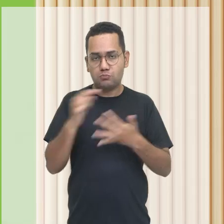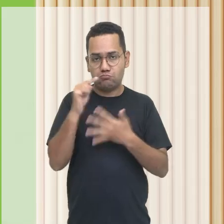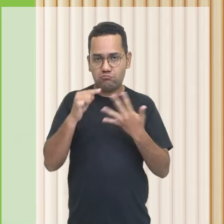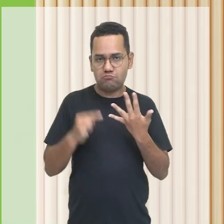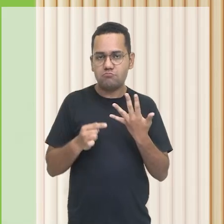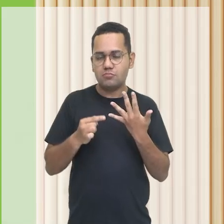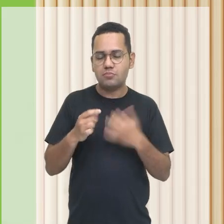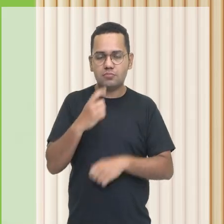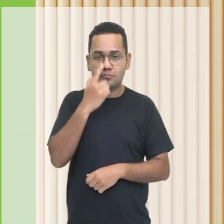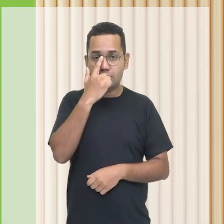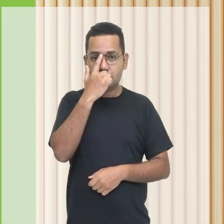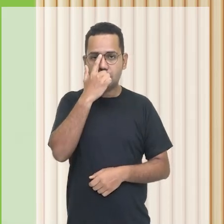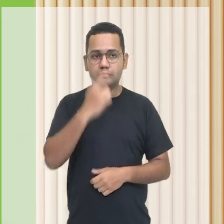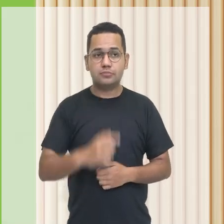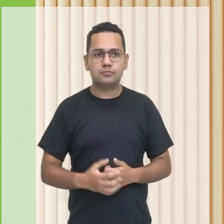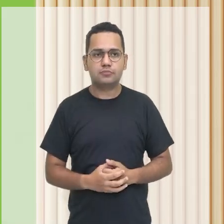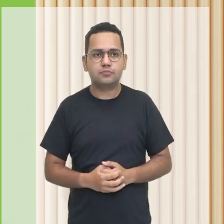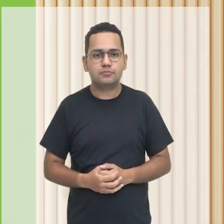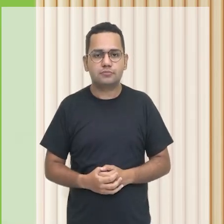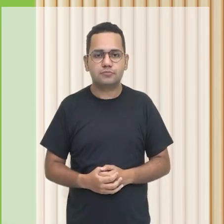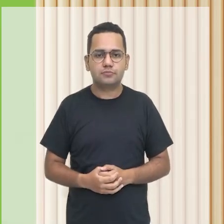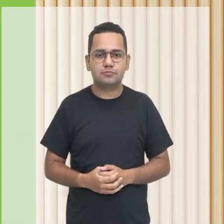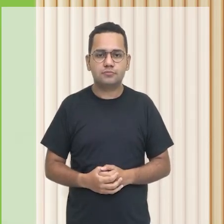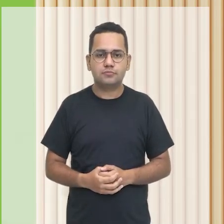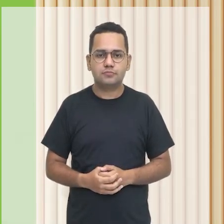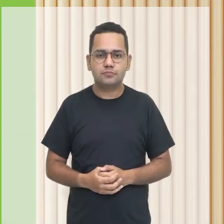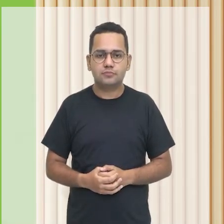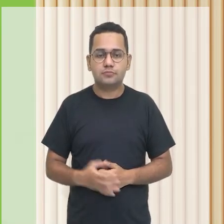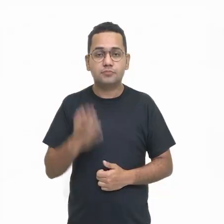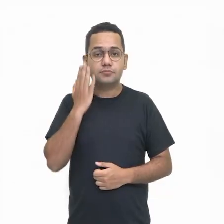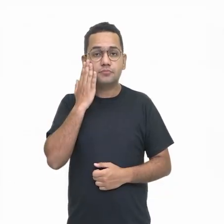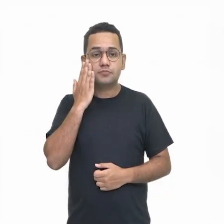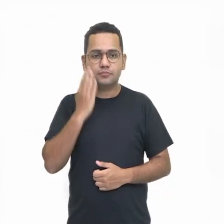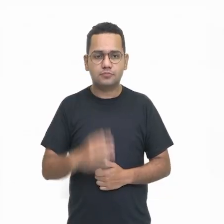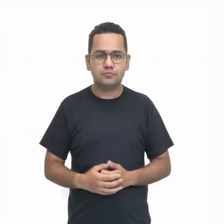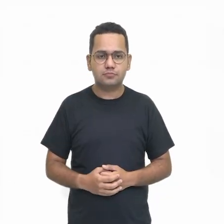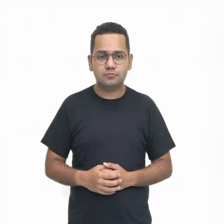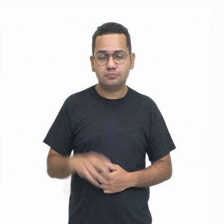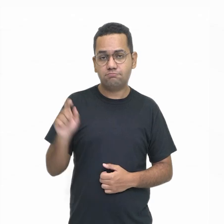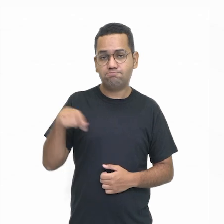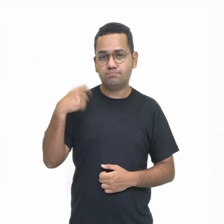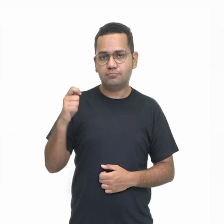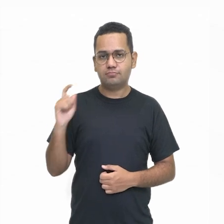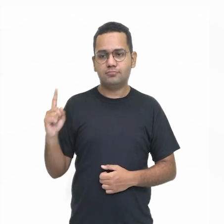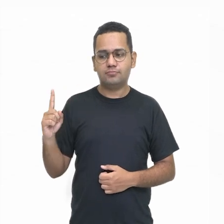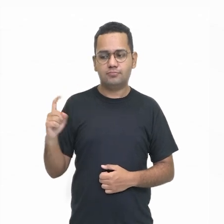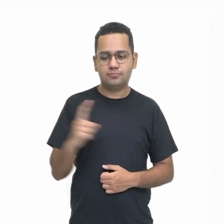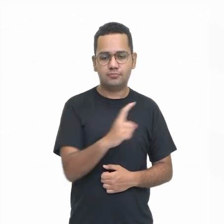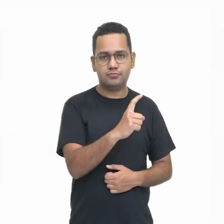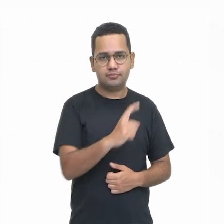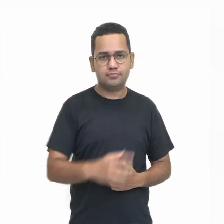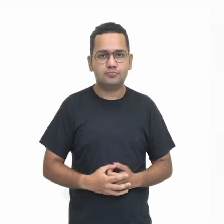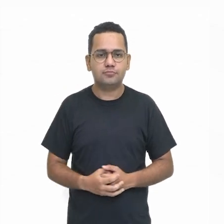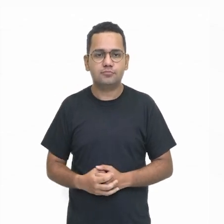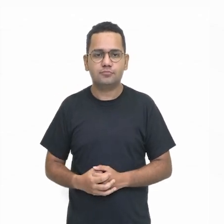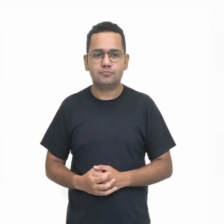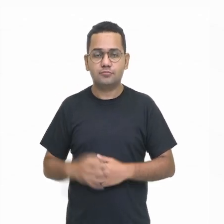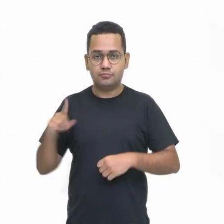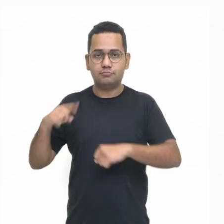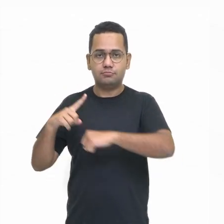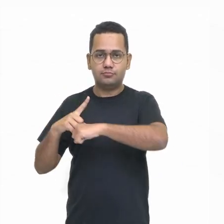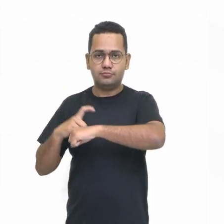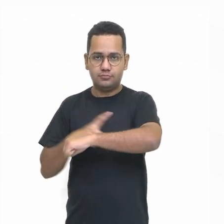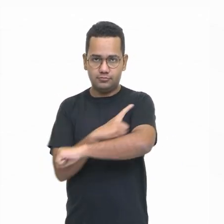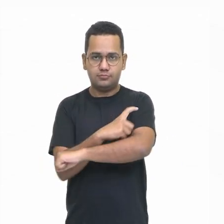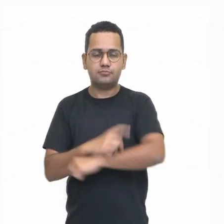e agora a gente vai falar mais sobre a evolução humana, né? Como vocês podem observar, a